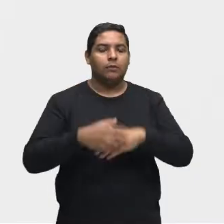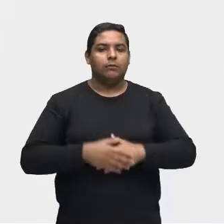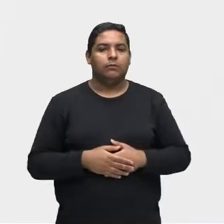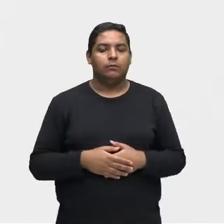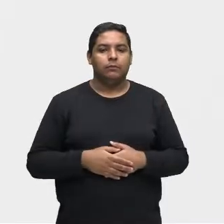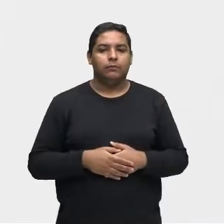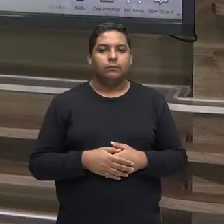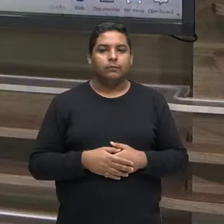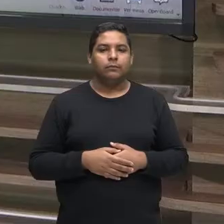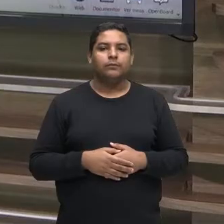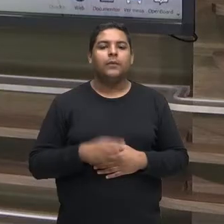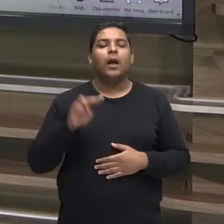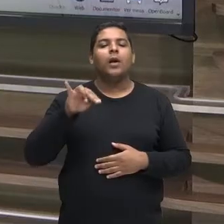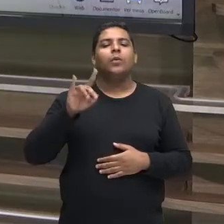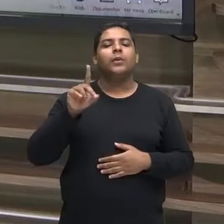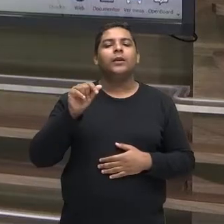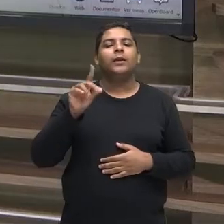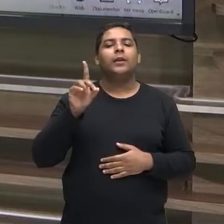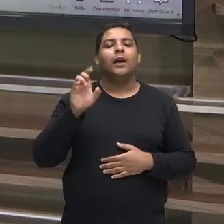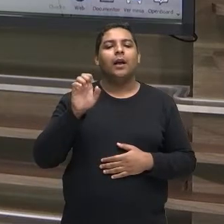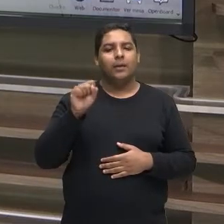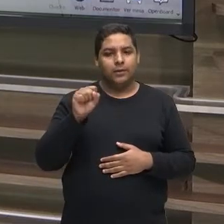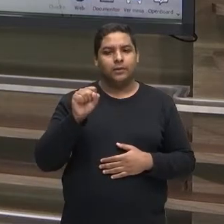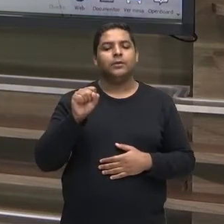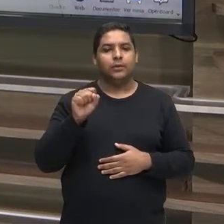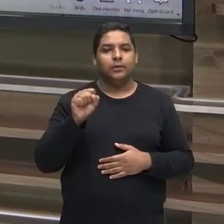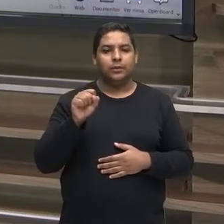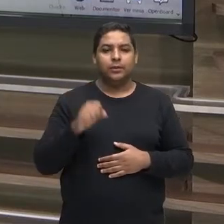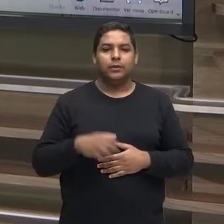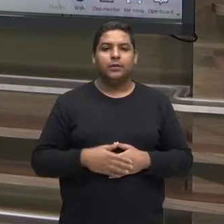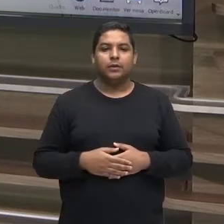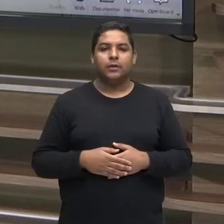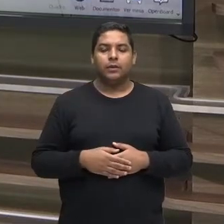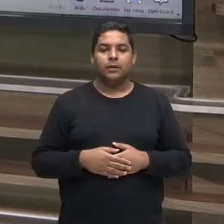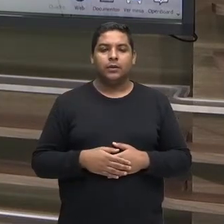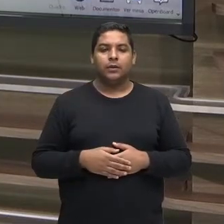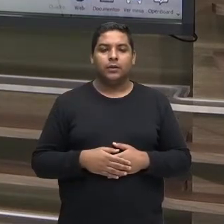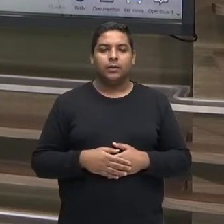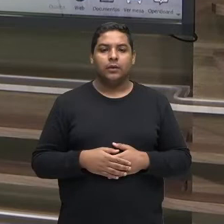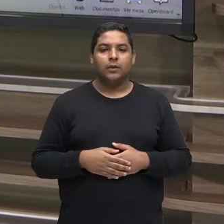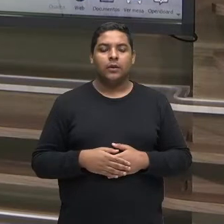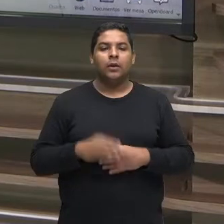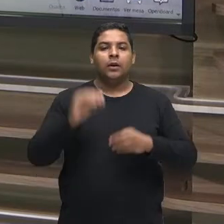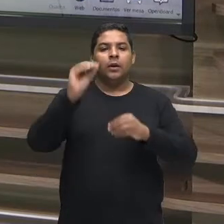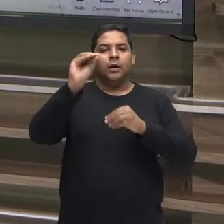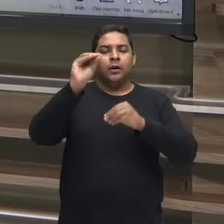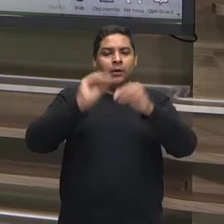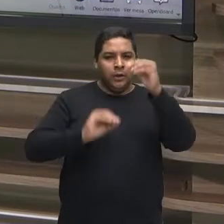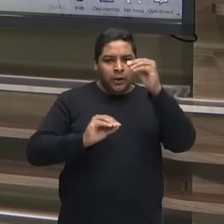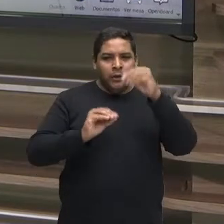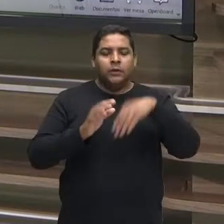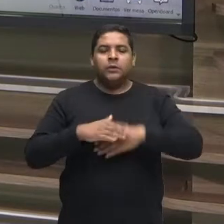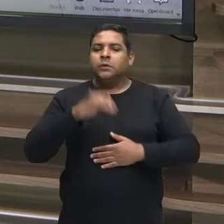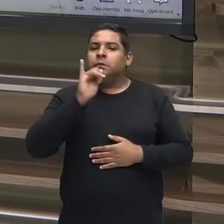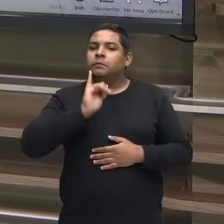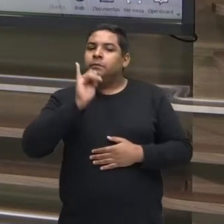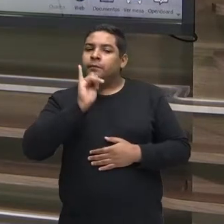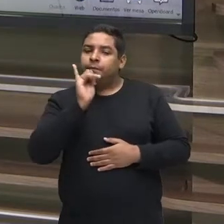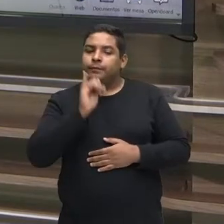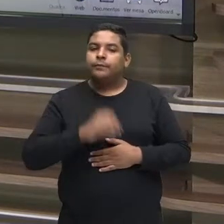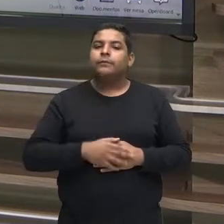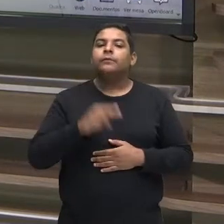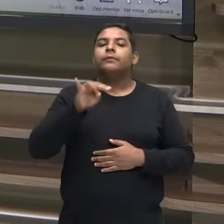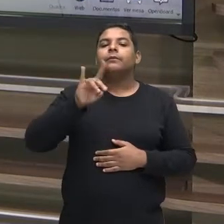sobre as unidades que o teu item está trazendo. Você deve observar se essas unidades